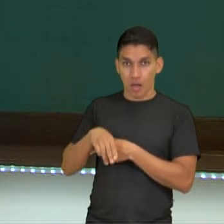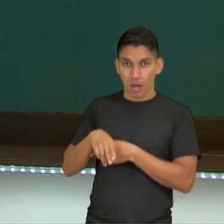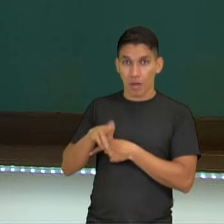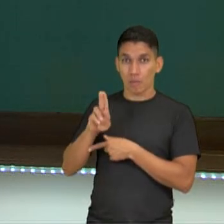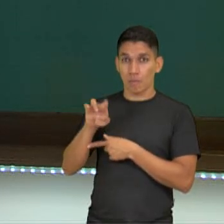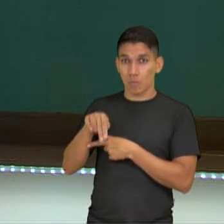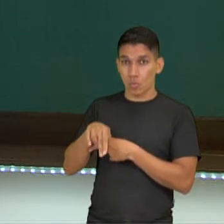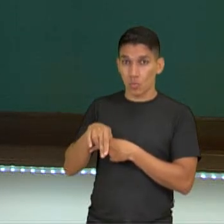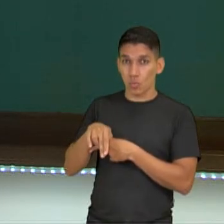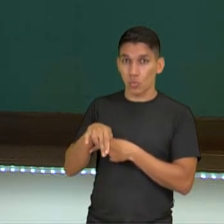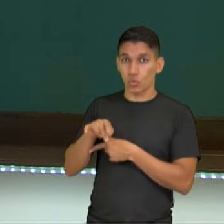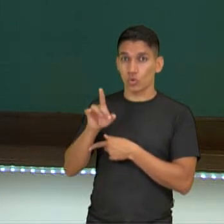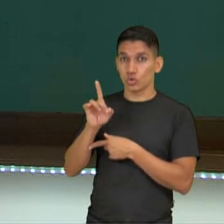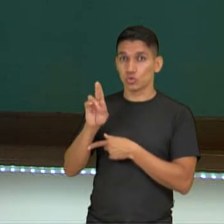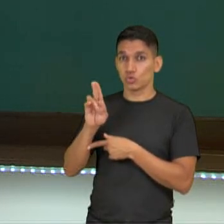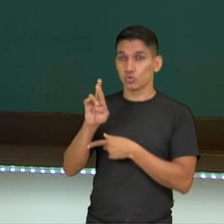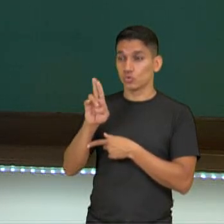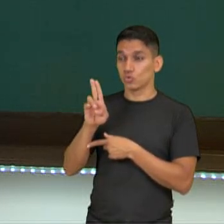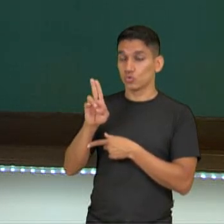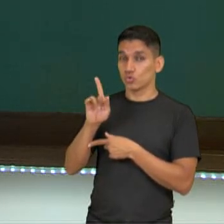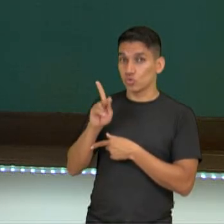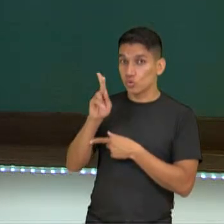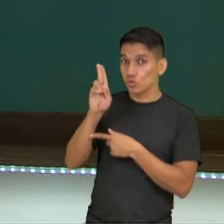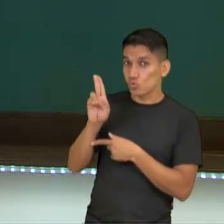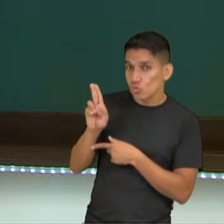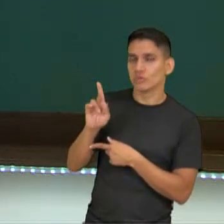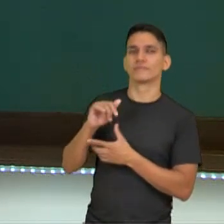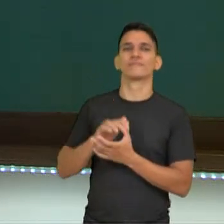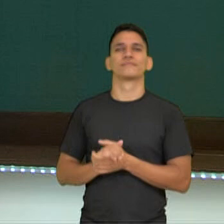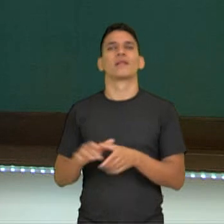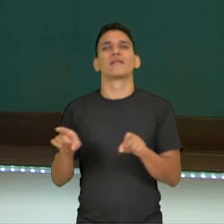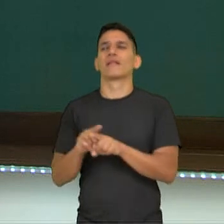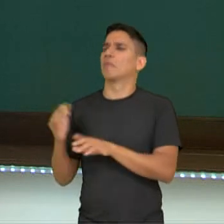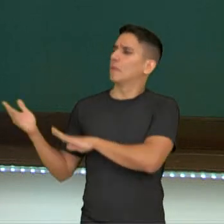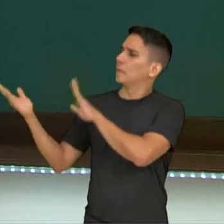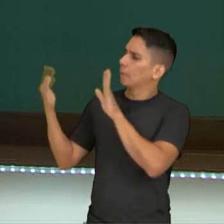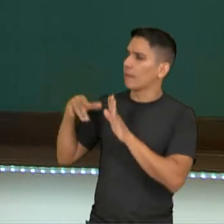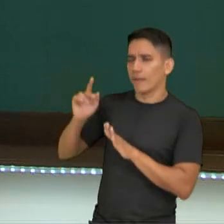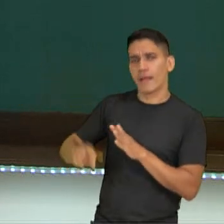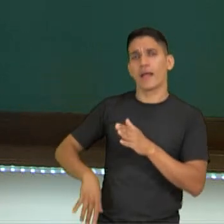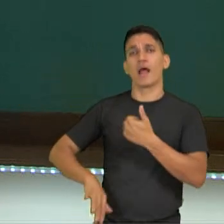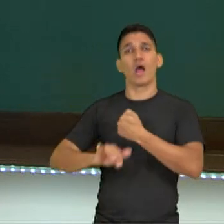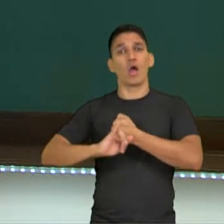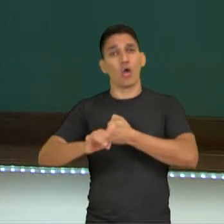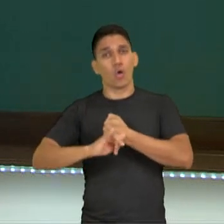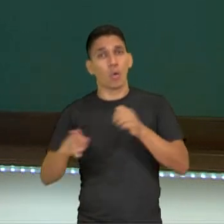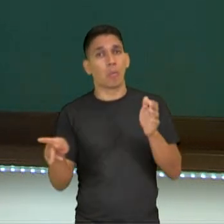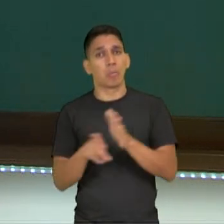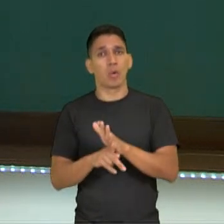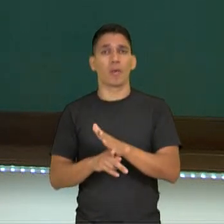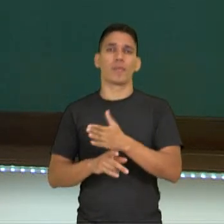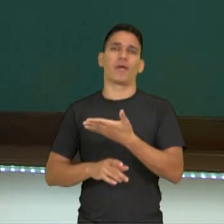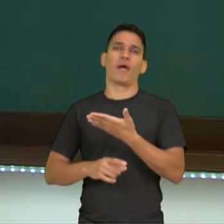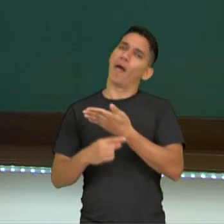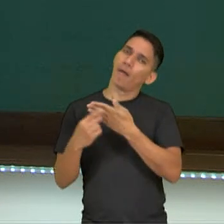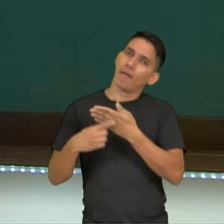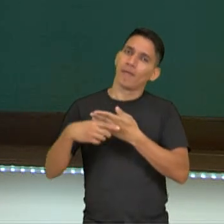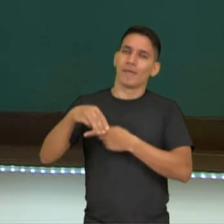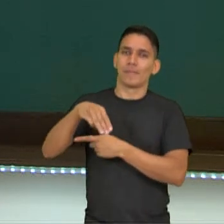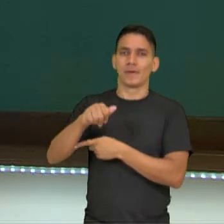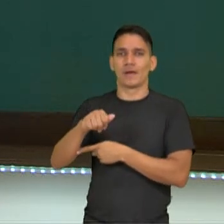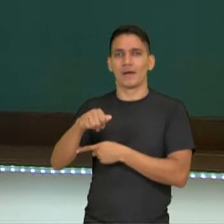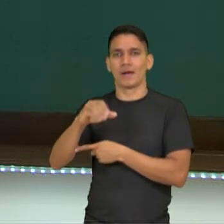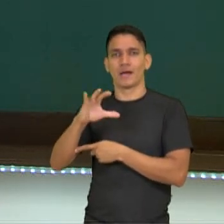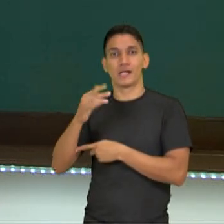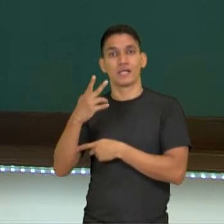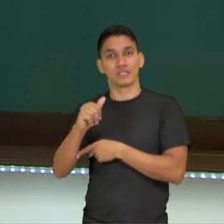Daniel Munduruku, certo? E na sequência temos as crônicas selecionadas do Machado de Assis, né? Que é um grande